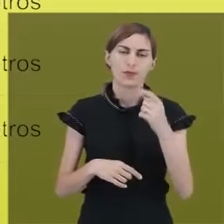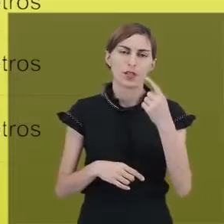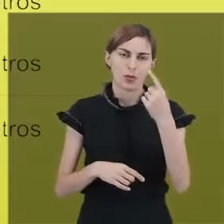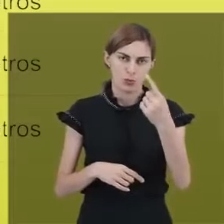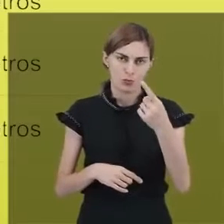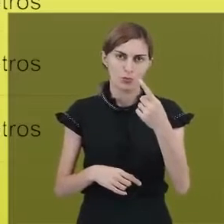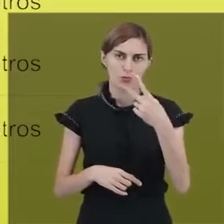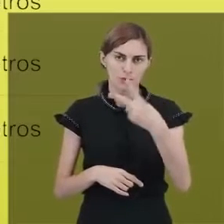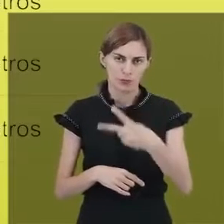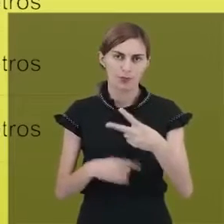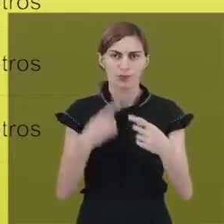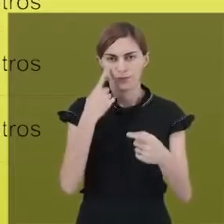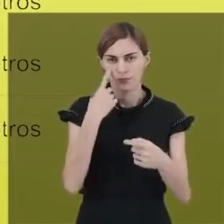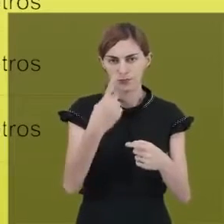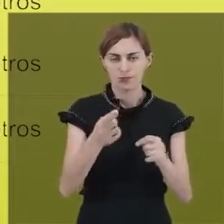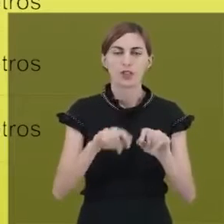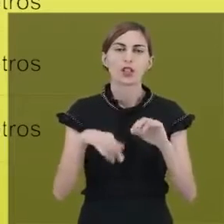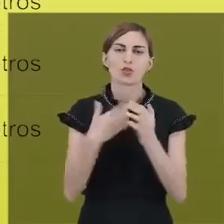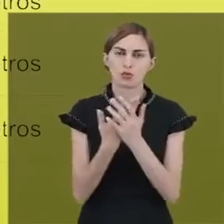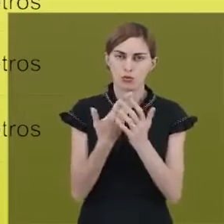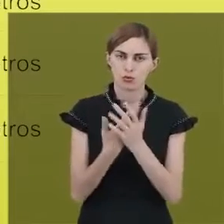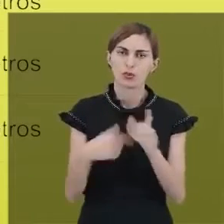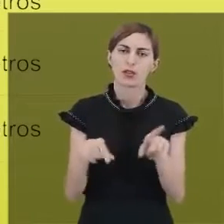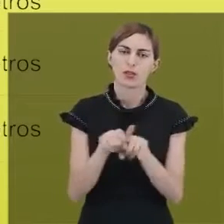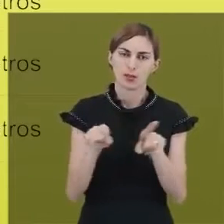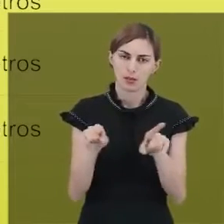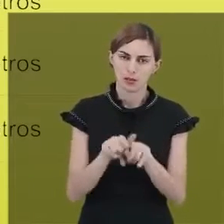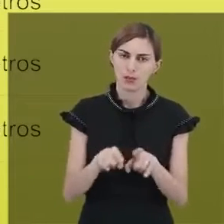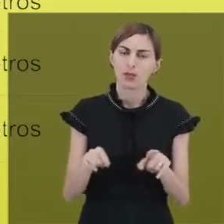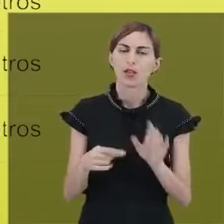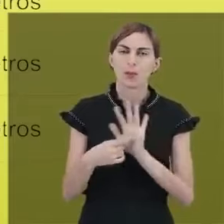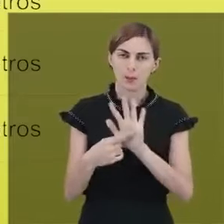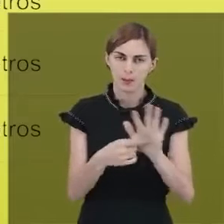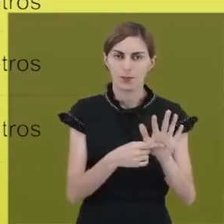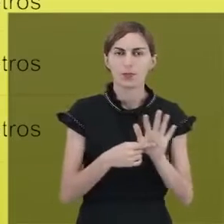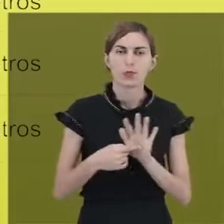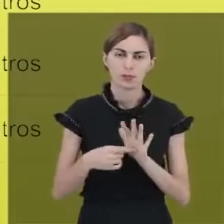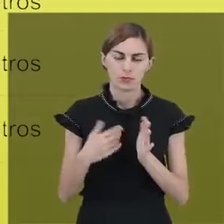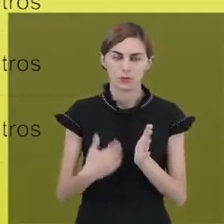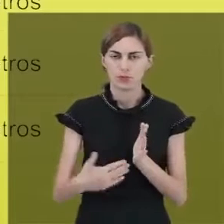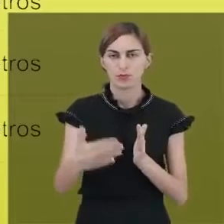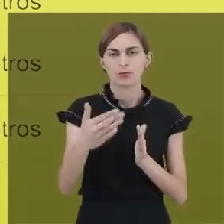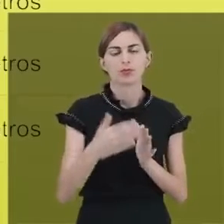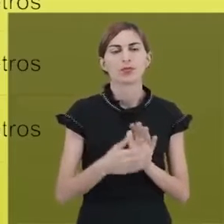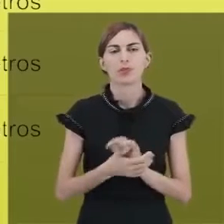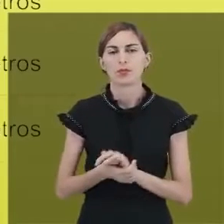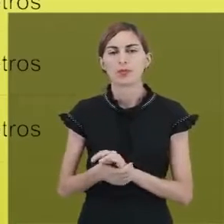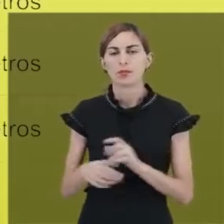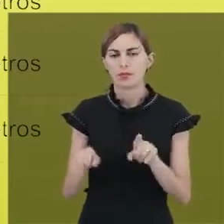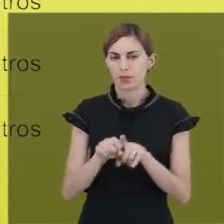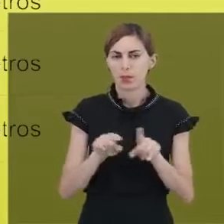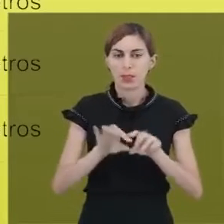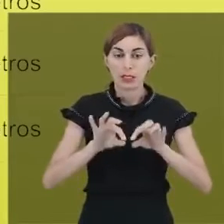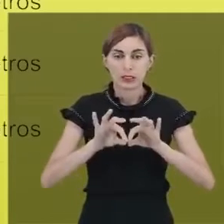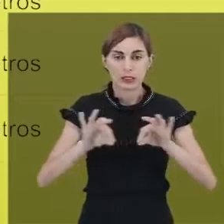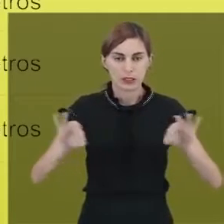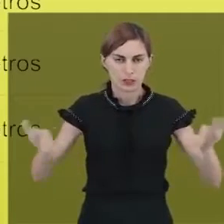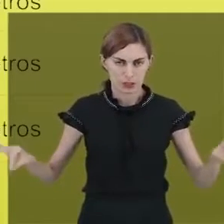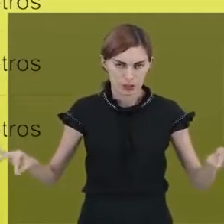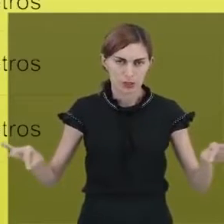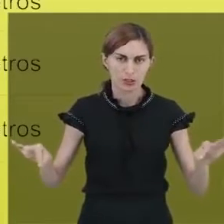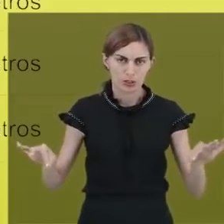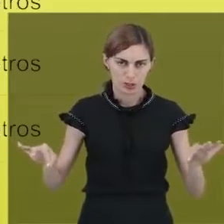só vocês acompanharem e estudar também a nossa apostila que está lá, o nosso caderno acompanhando, tá? E a distância máxima